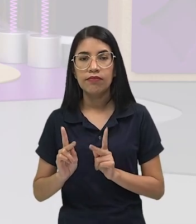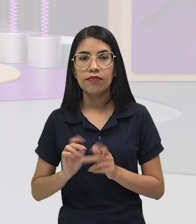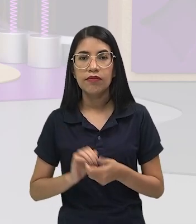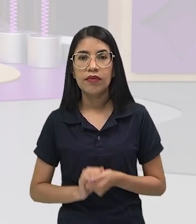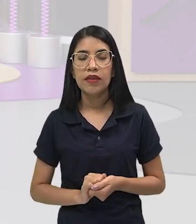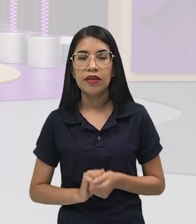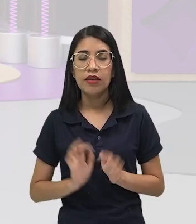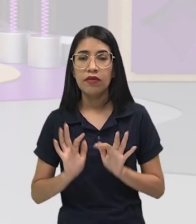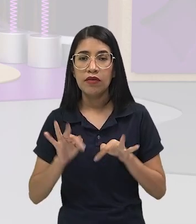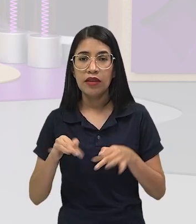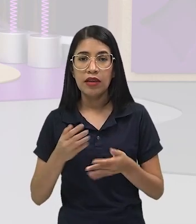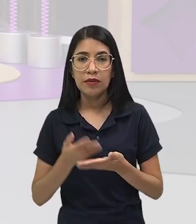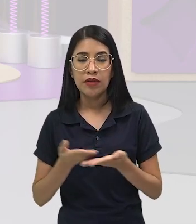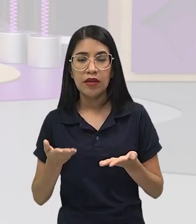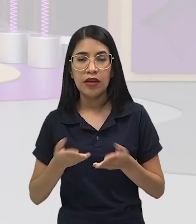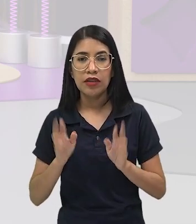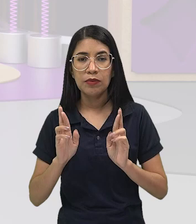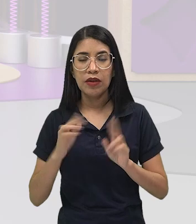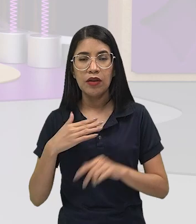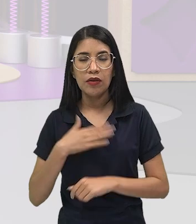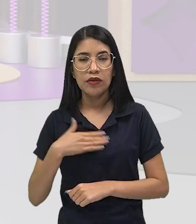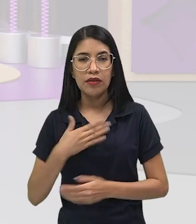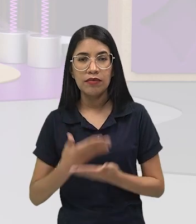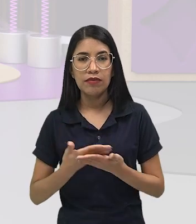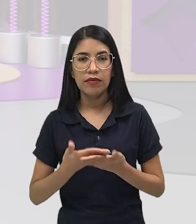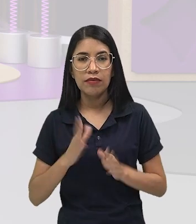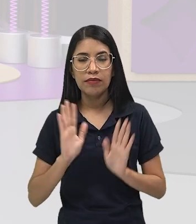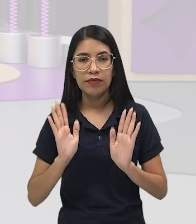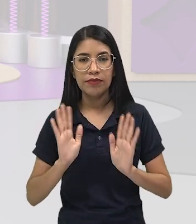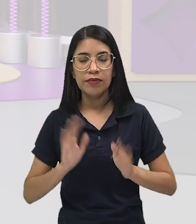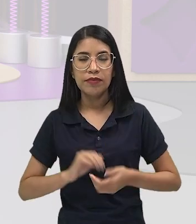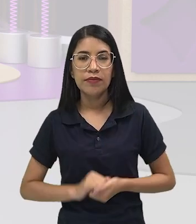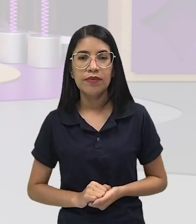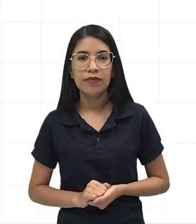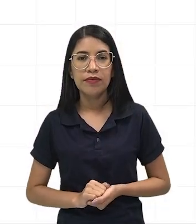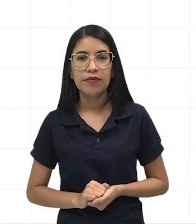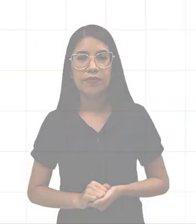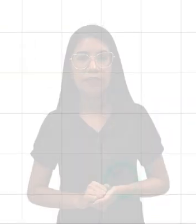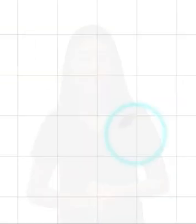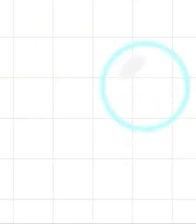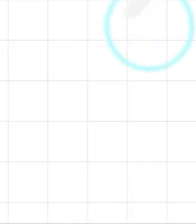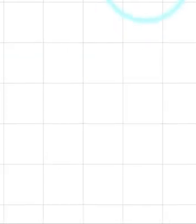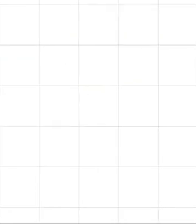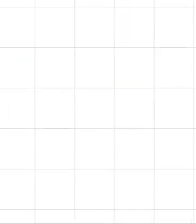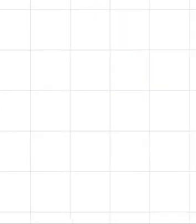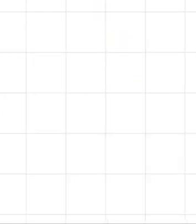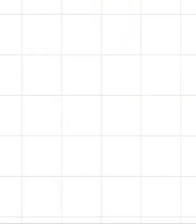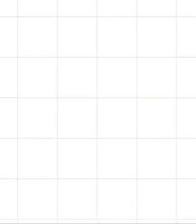povo? Eu vou ficando por aqui. Espero que vocês tenham gostado. Tchau!